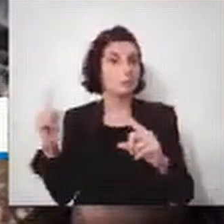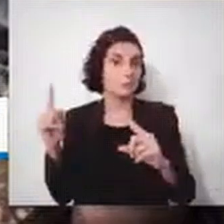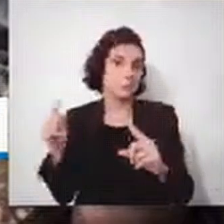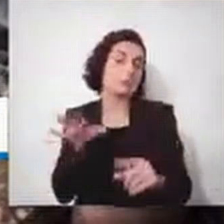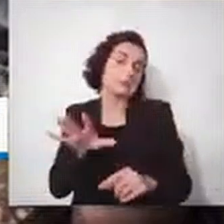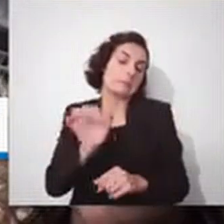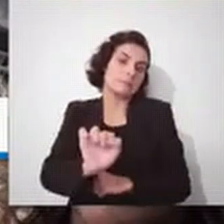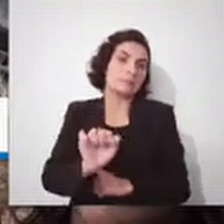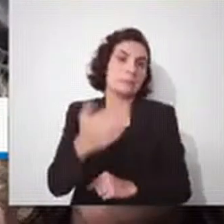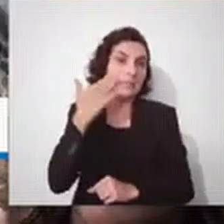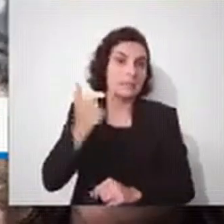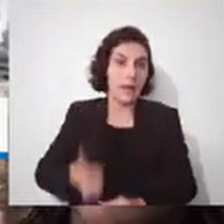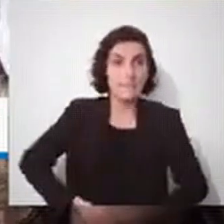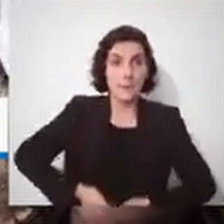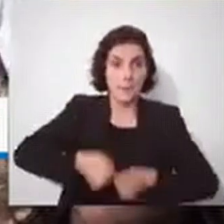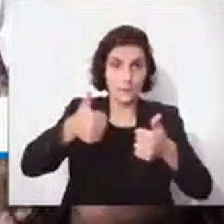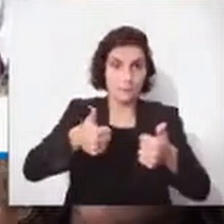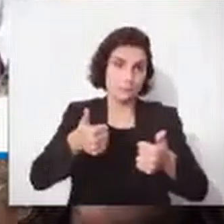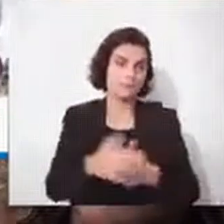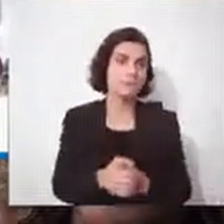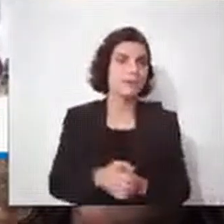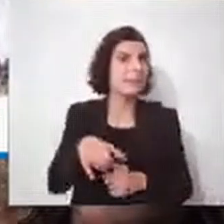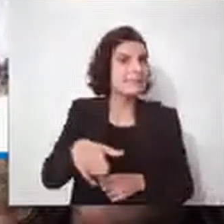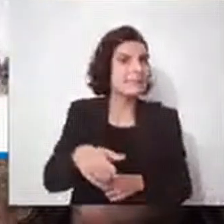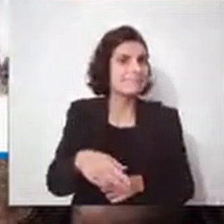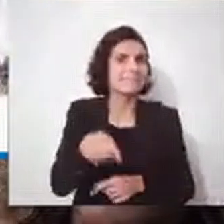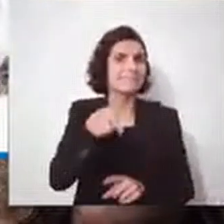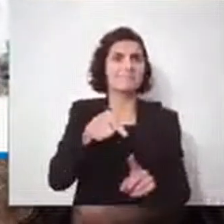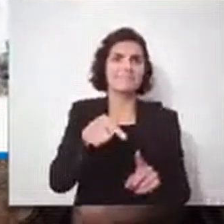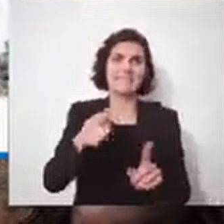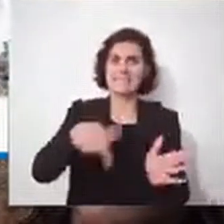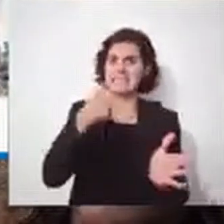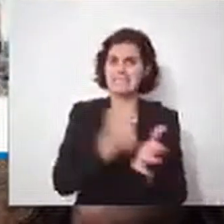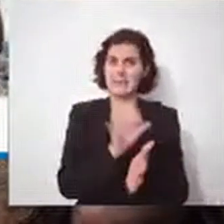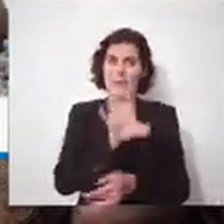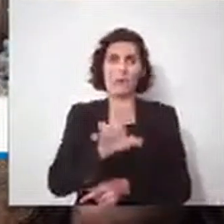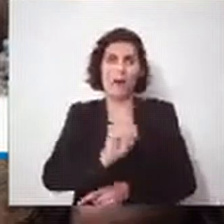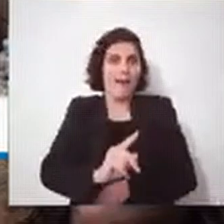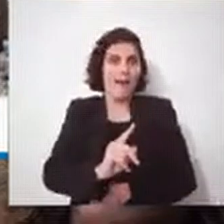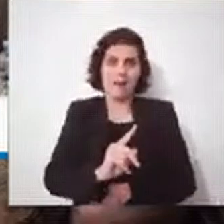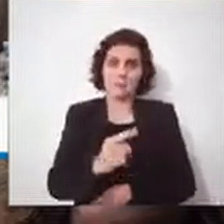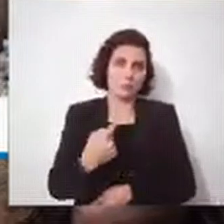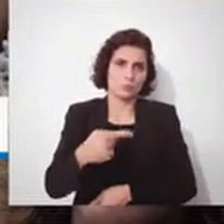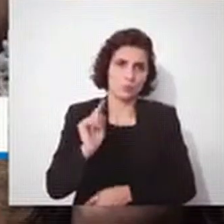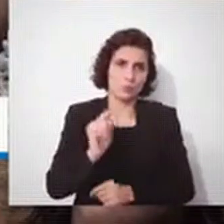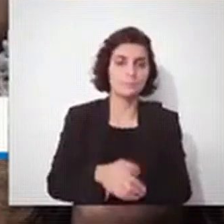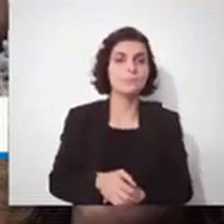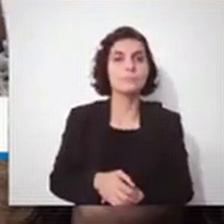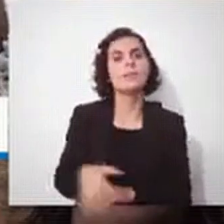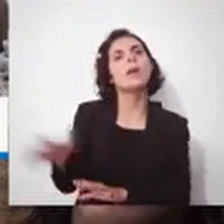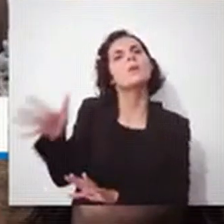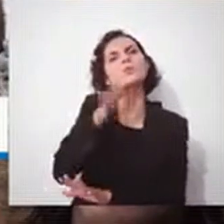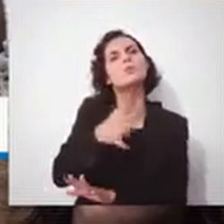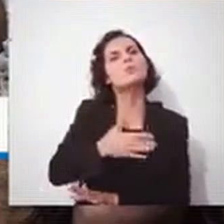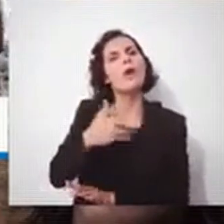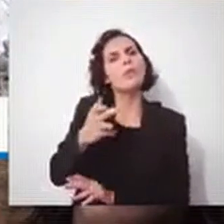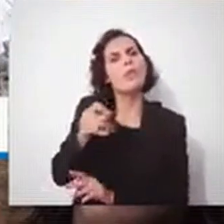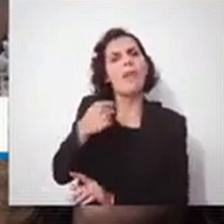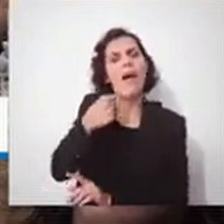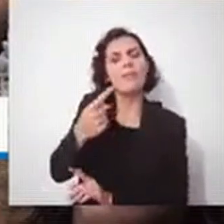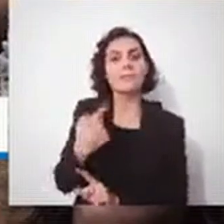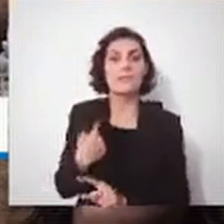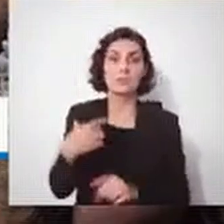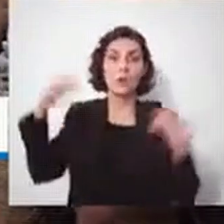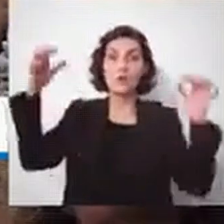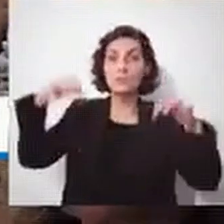verifica. Ora, foi referido aqui pelo Sr. Dr. Rui Lopo que quando chove a Carris perde passageiros e perde